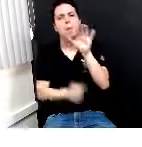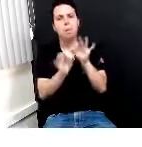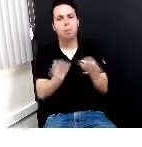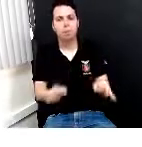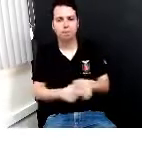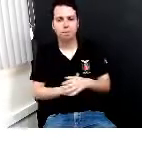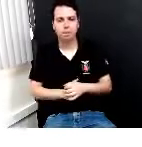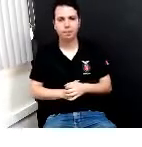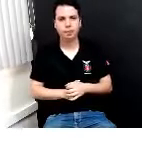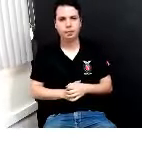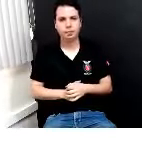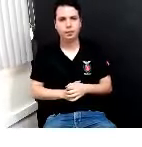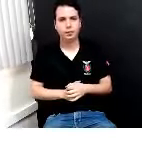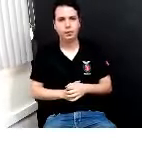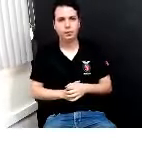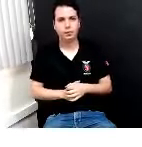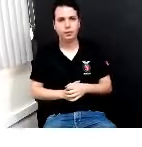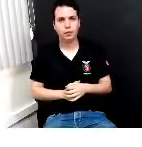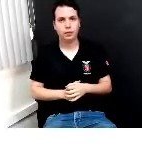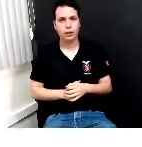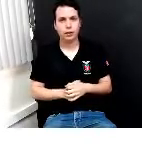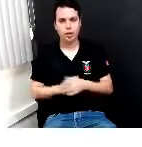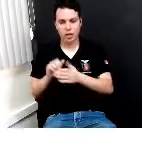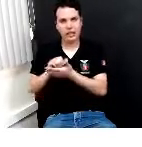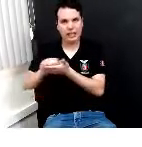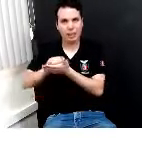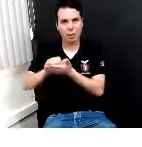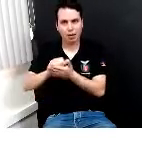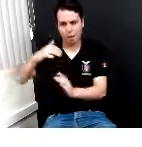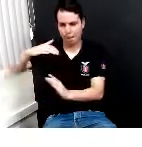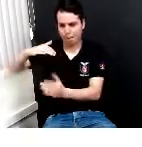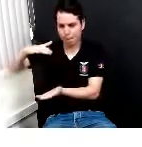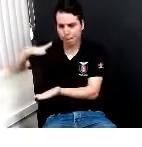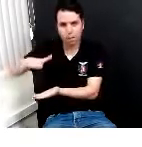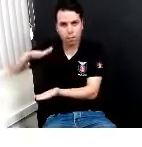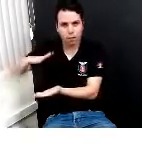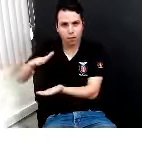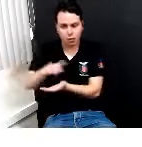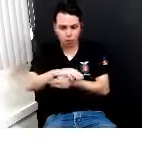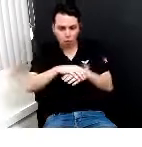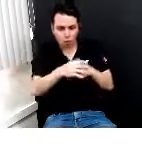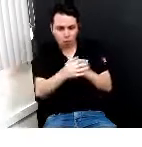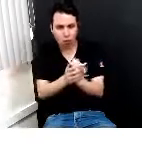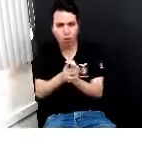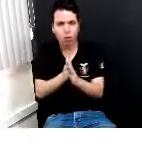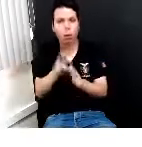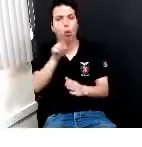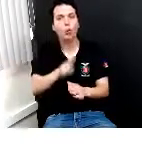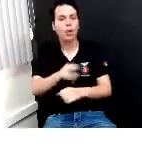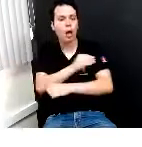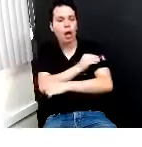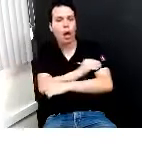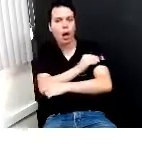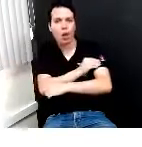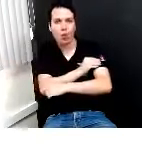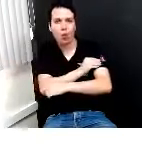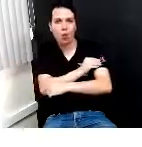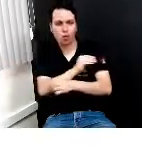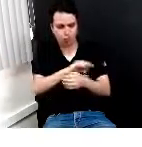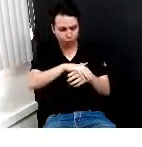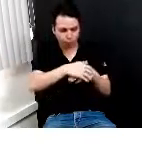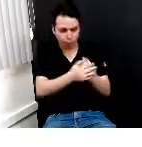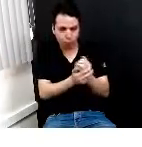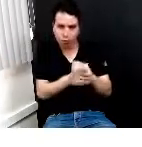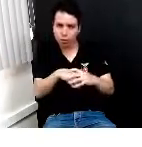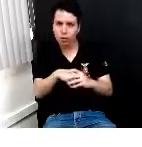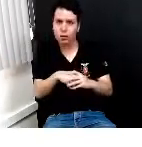o ato de lavar as mãos com o sabonete, o uso do álcool em gel. Essas questões precisam ser colocadas na escola porque